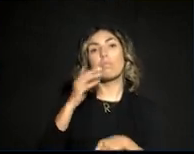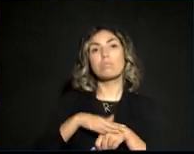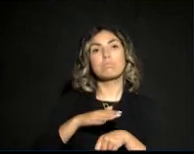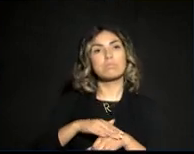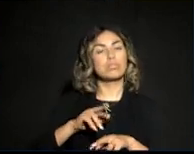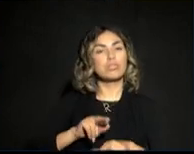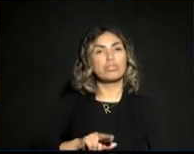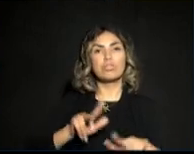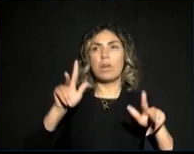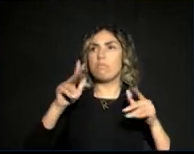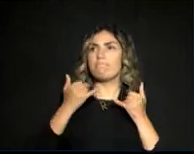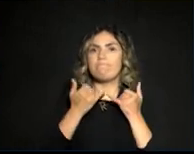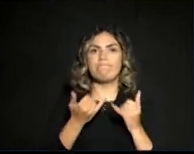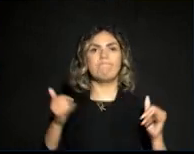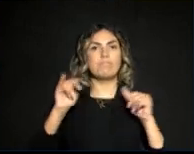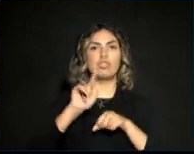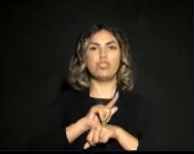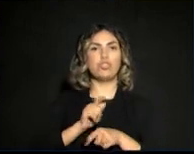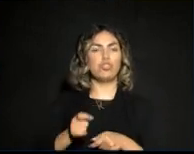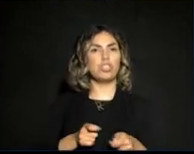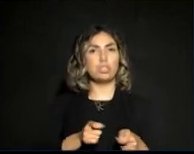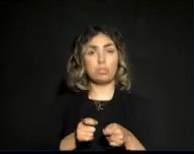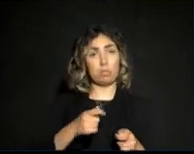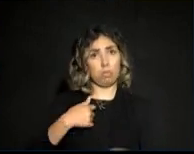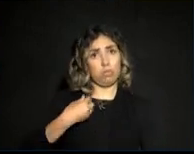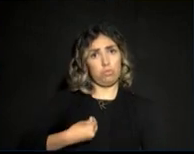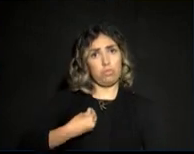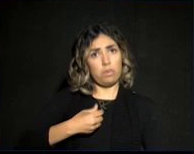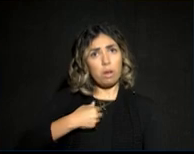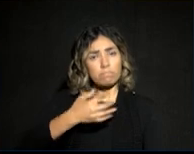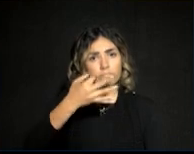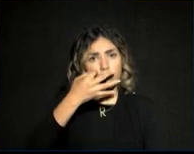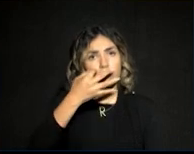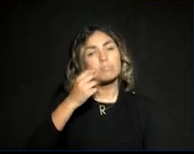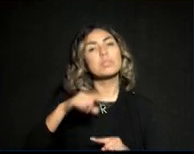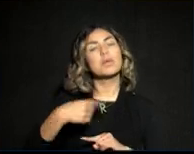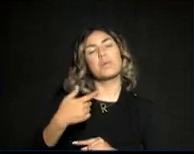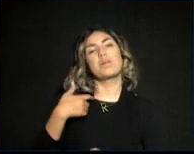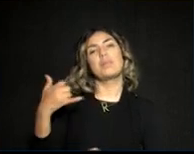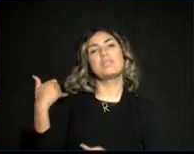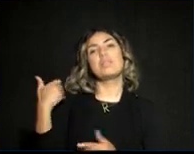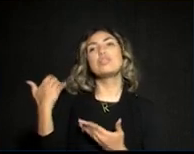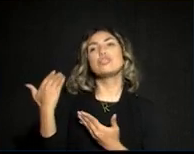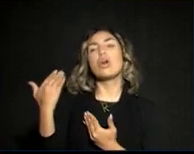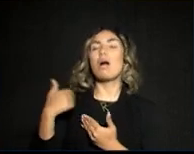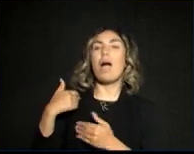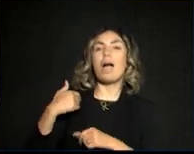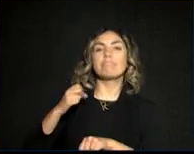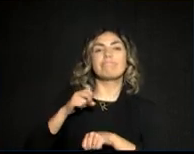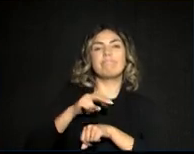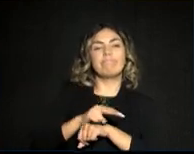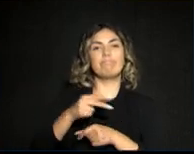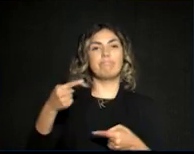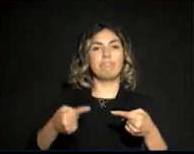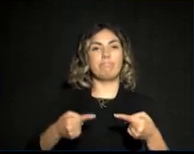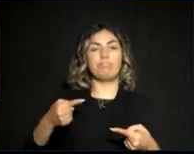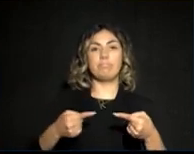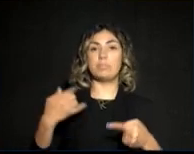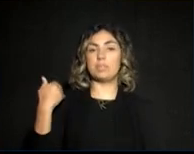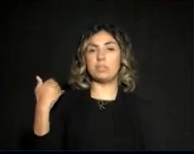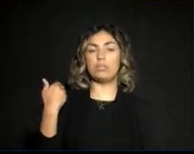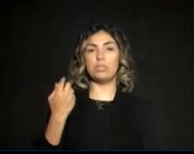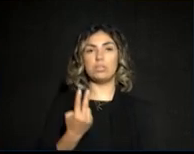um grande choque gestão e o vive esse choque lá nos primeiros momentos e depois muito jovem Levi deputado estadual com